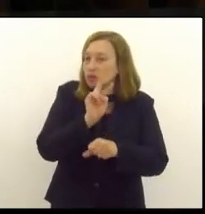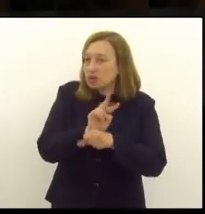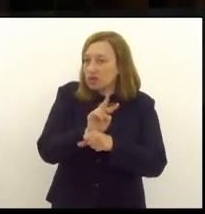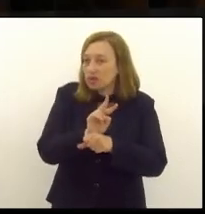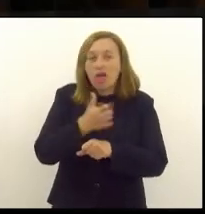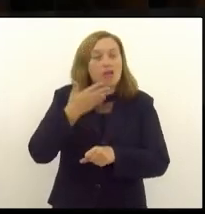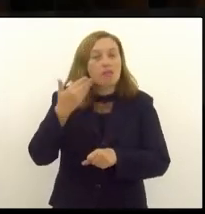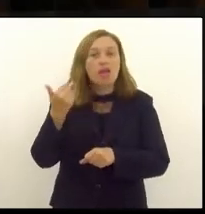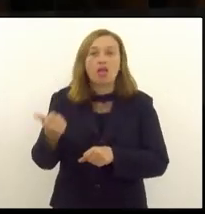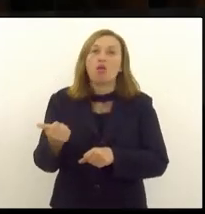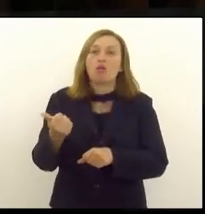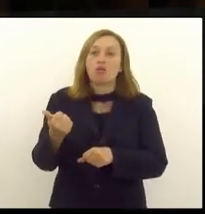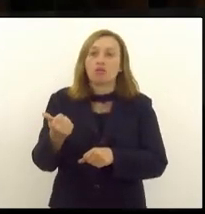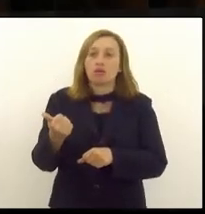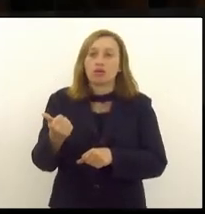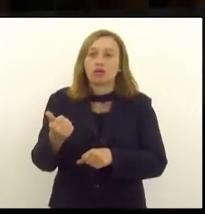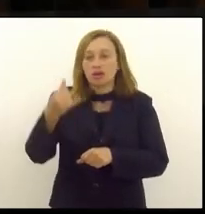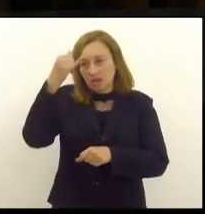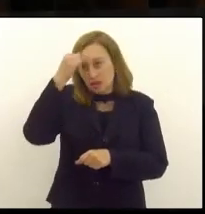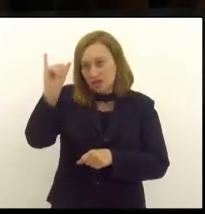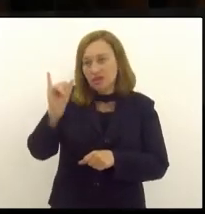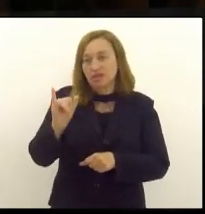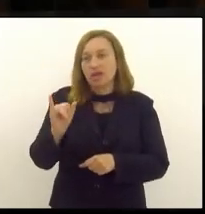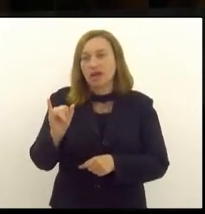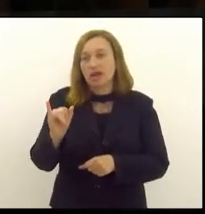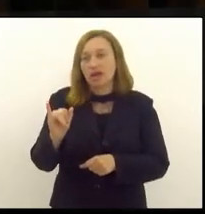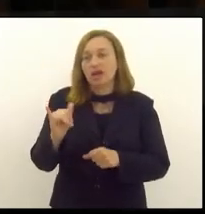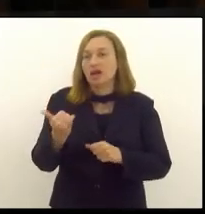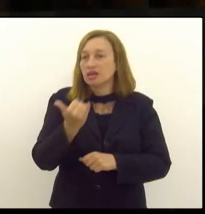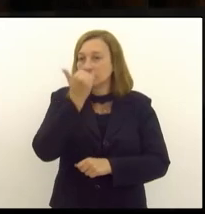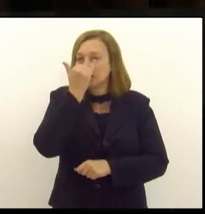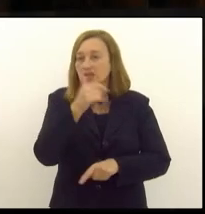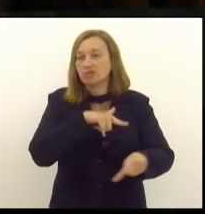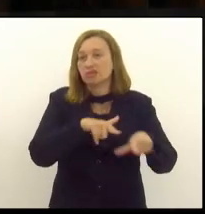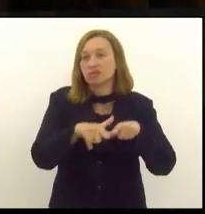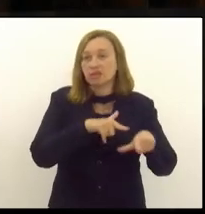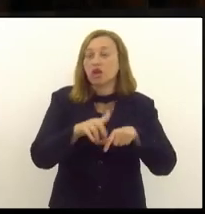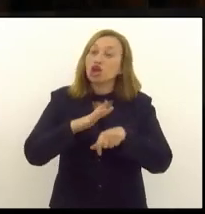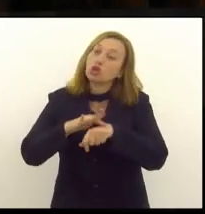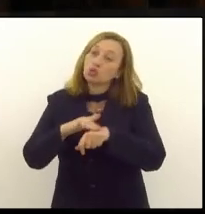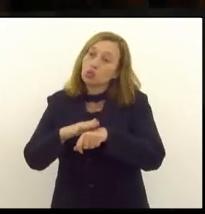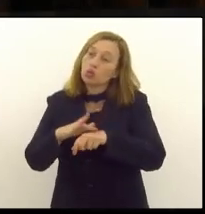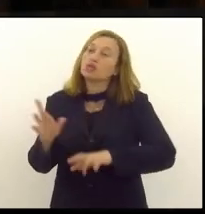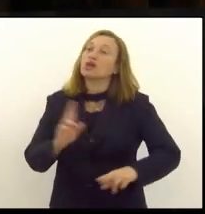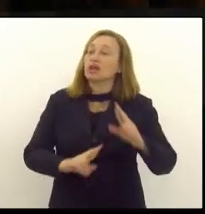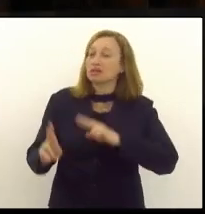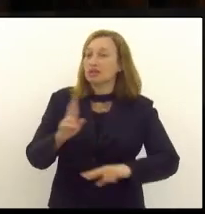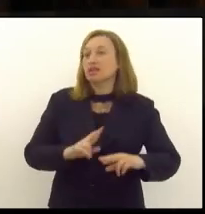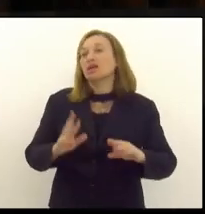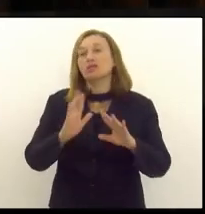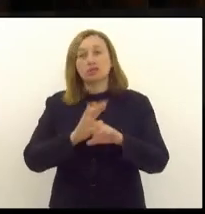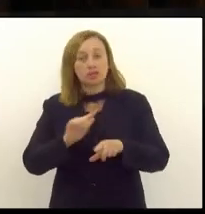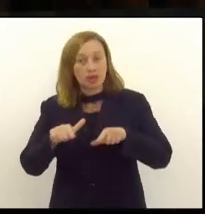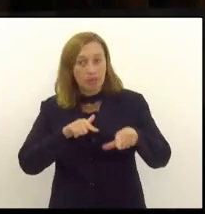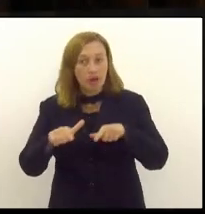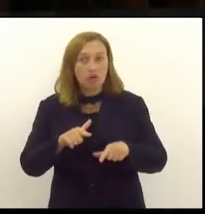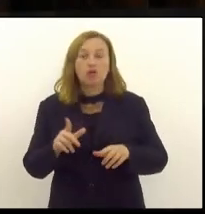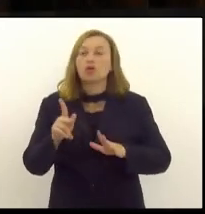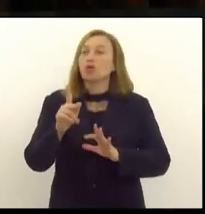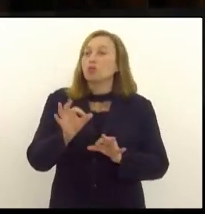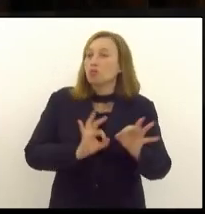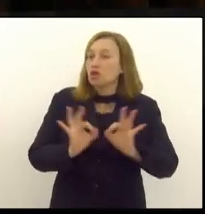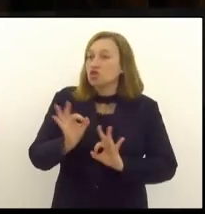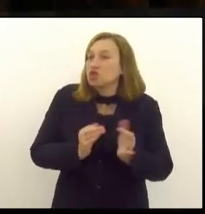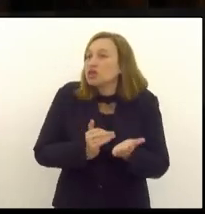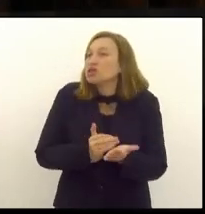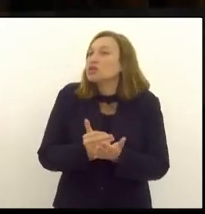é a melhor forma de evitar acidentes do trabalho e doenças relacionadas ao trabalho. O projeto